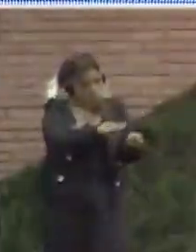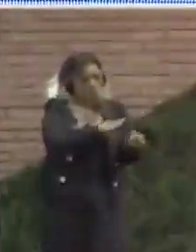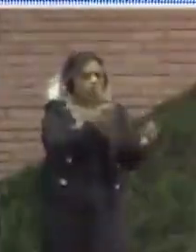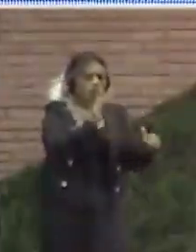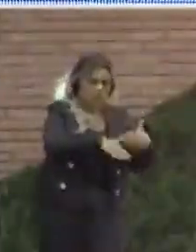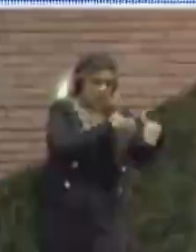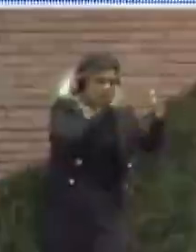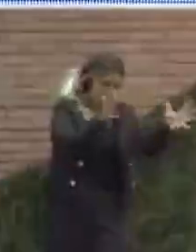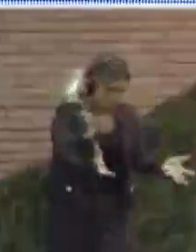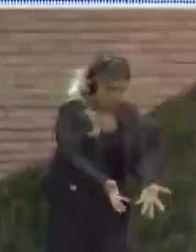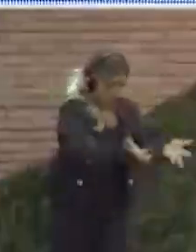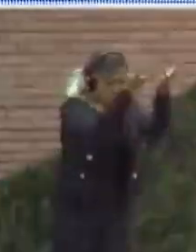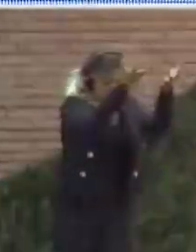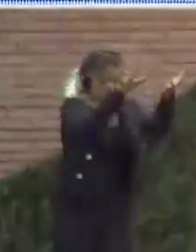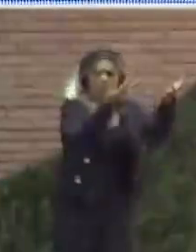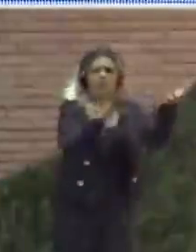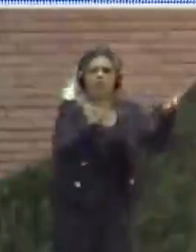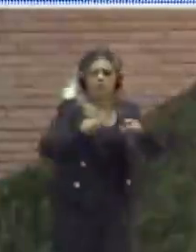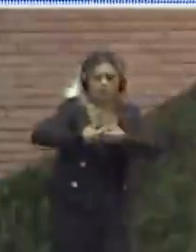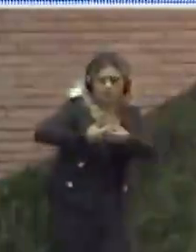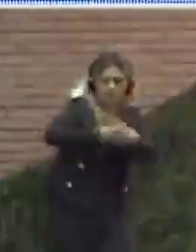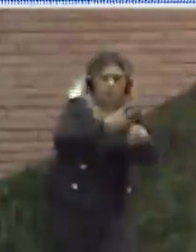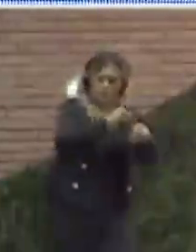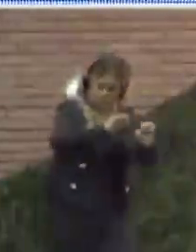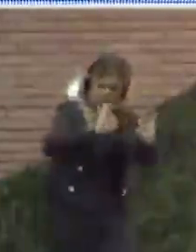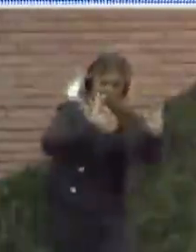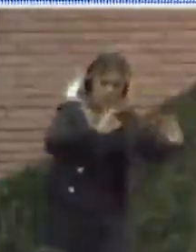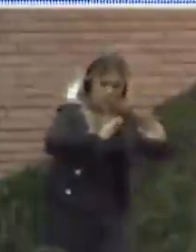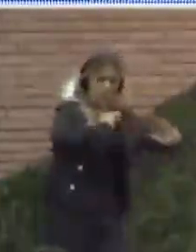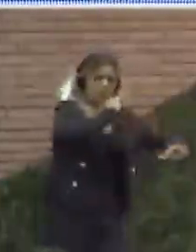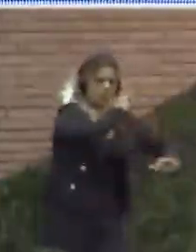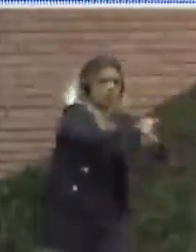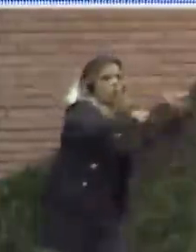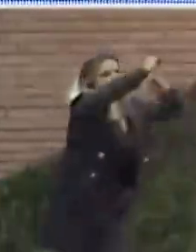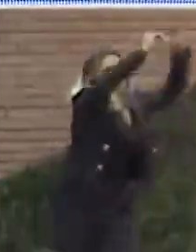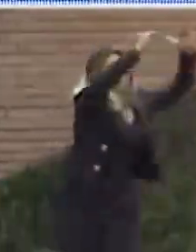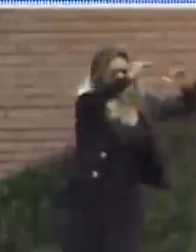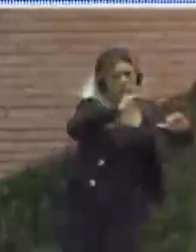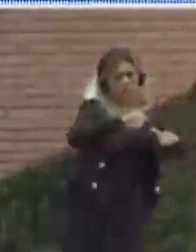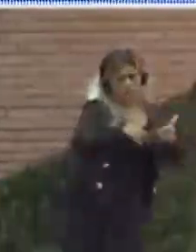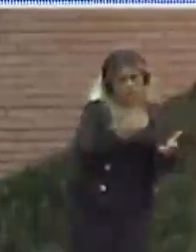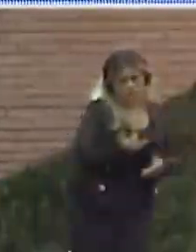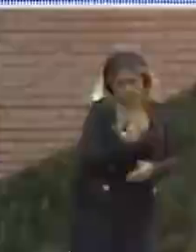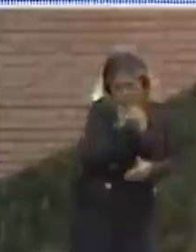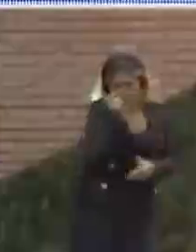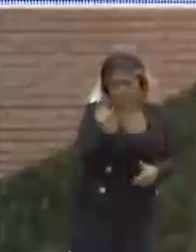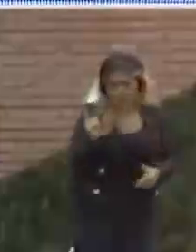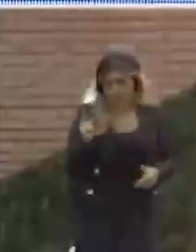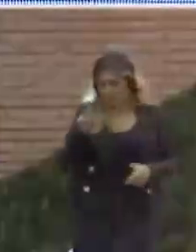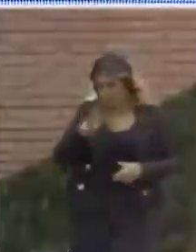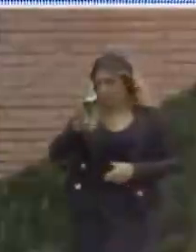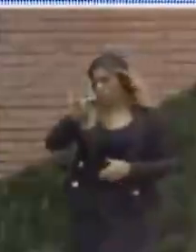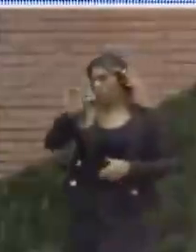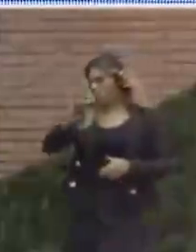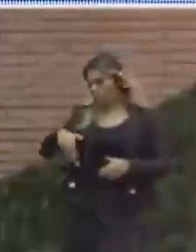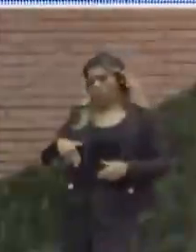desenvolver aquela cidade, como aquela cidade vai crescer nos próximos anos. Então, é importante